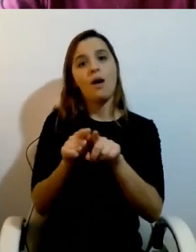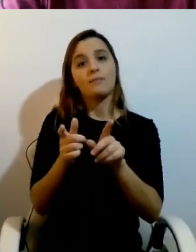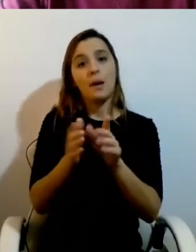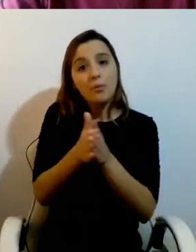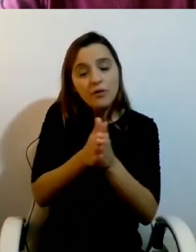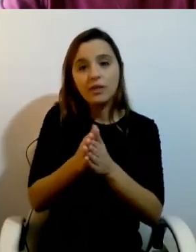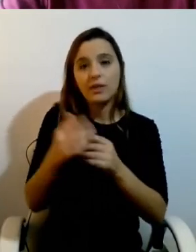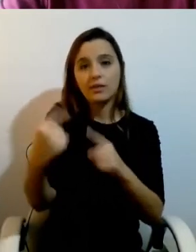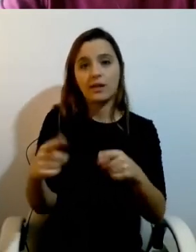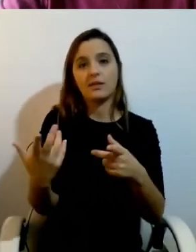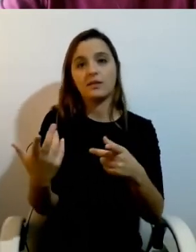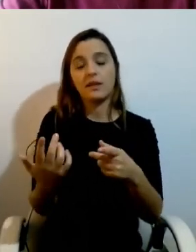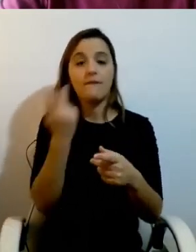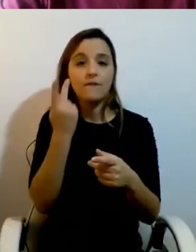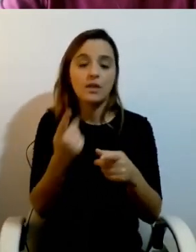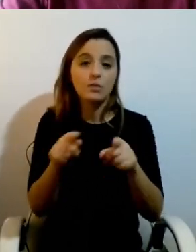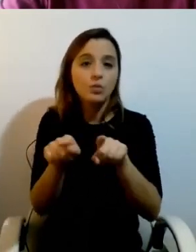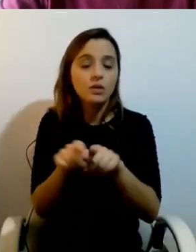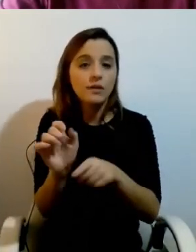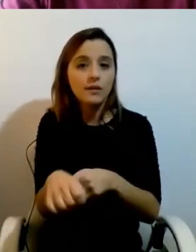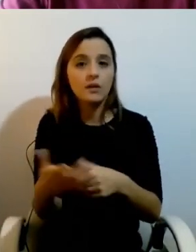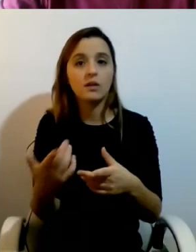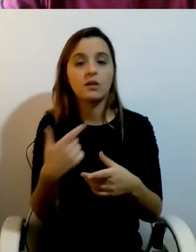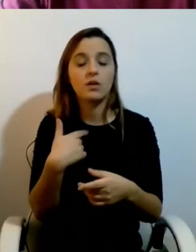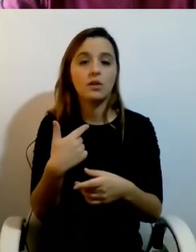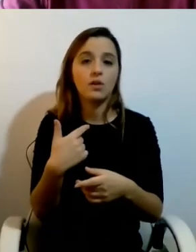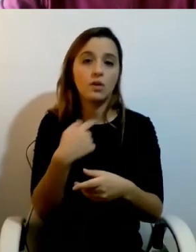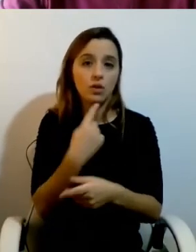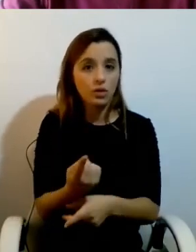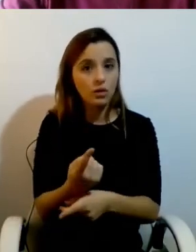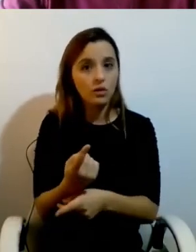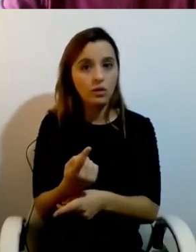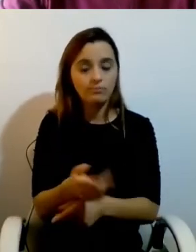é, em alguns momentos, e digo-vos isto com toda a